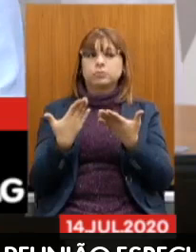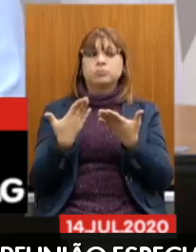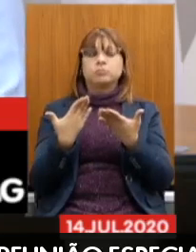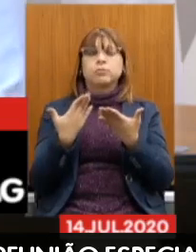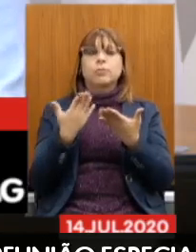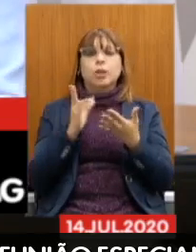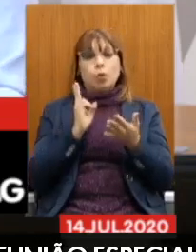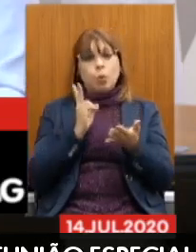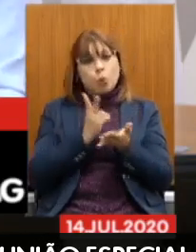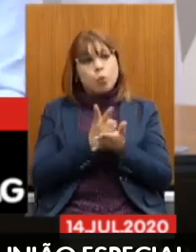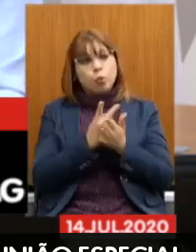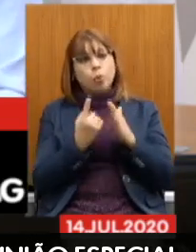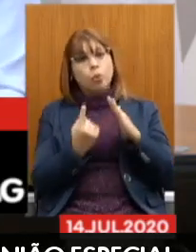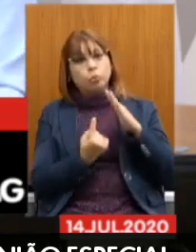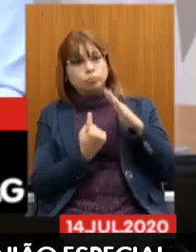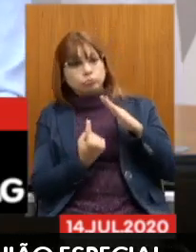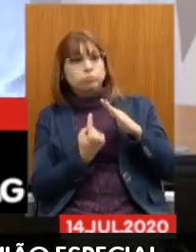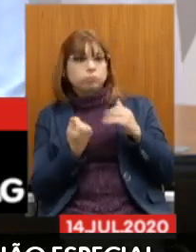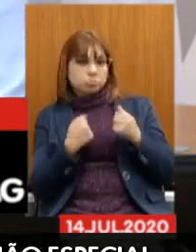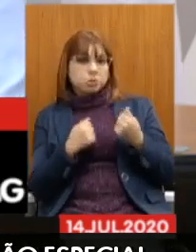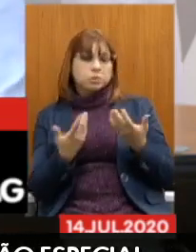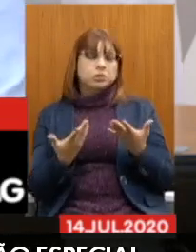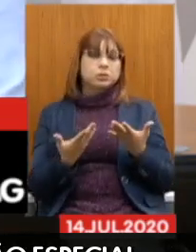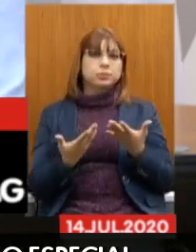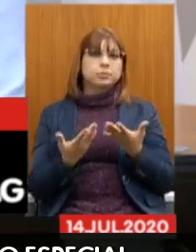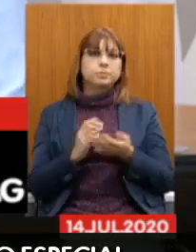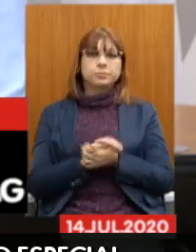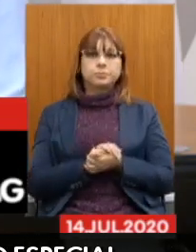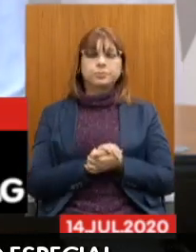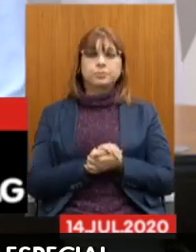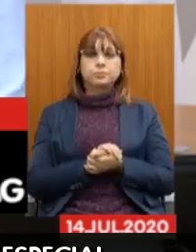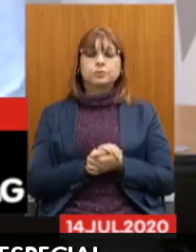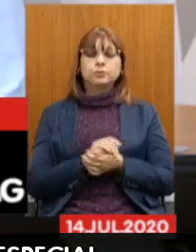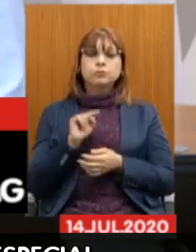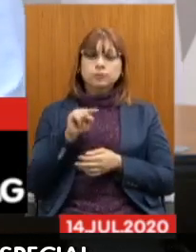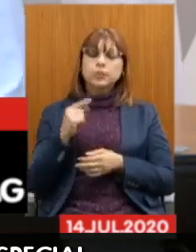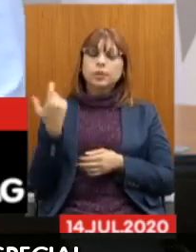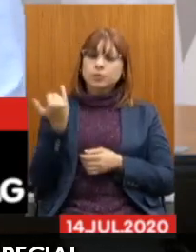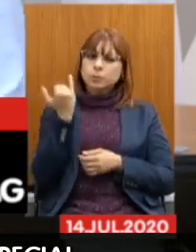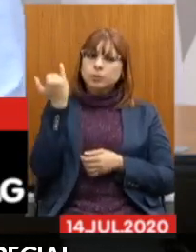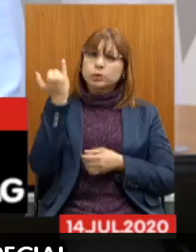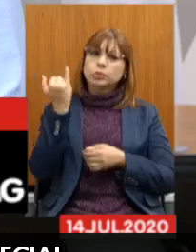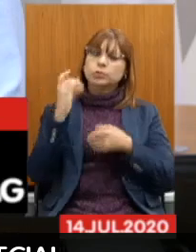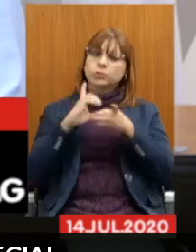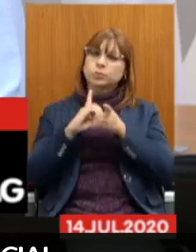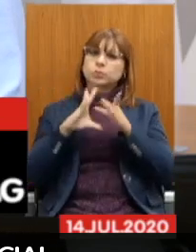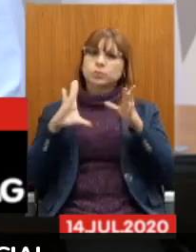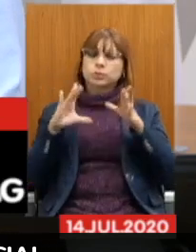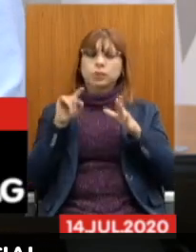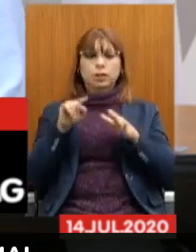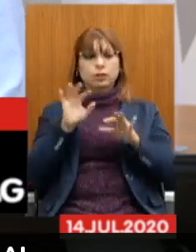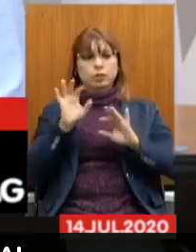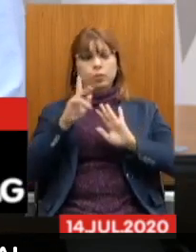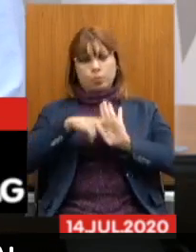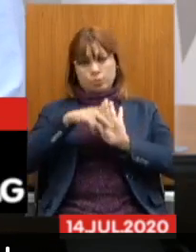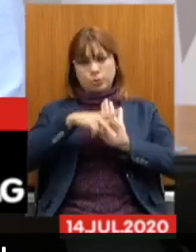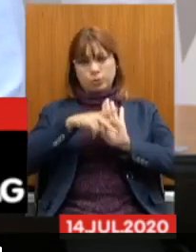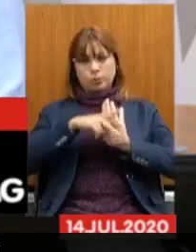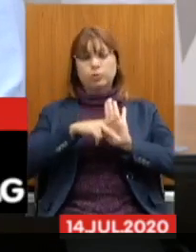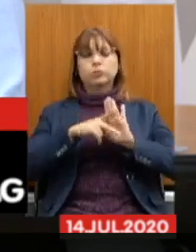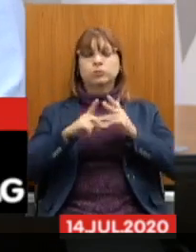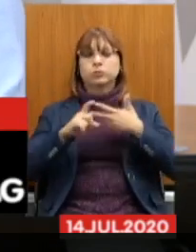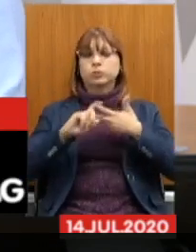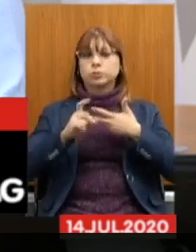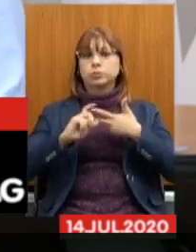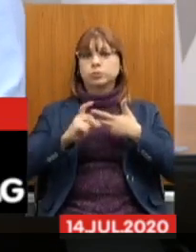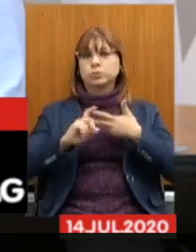Atitudes como essa fortalecem a democracia. Esse projeto de iniciativa do Executivo chegou a essa casa,